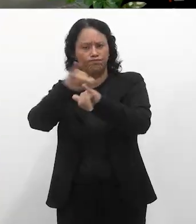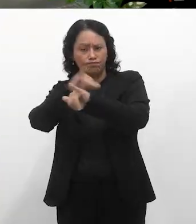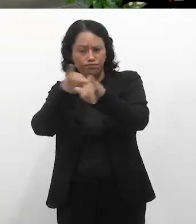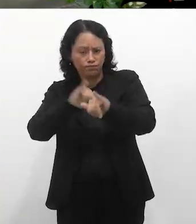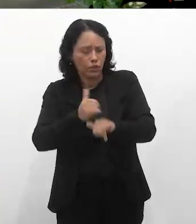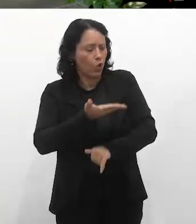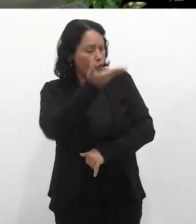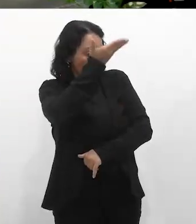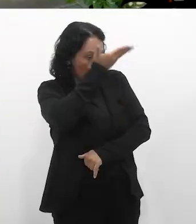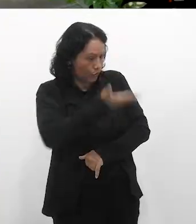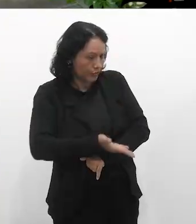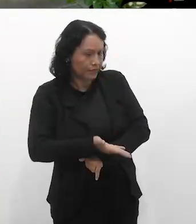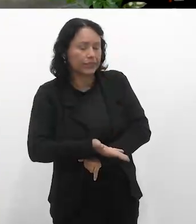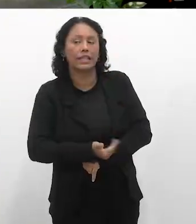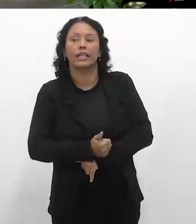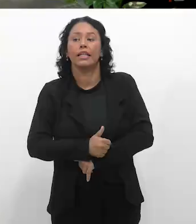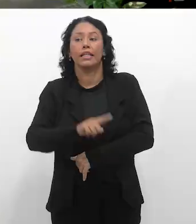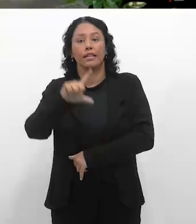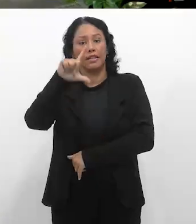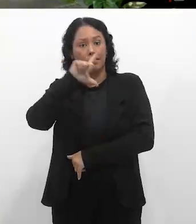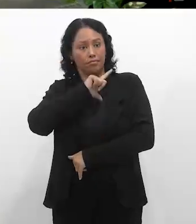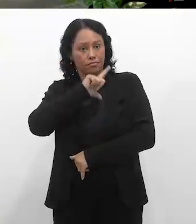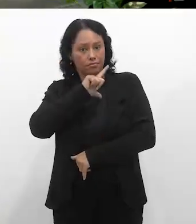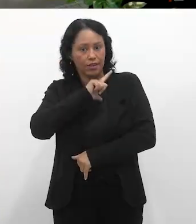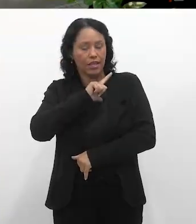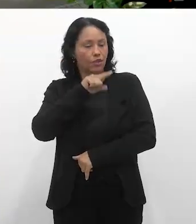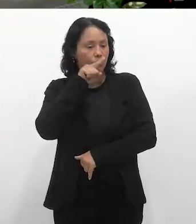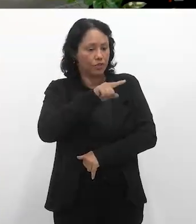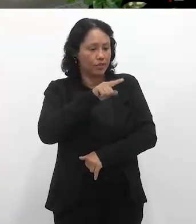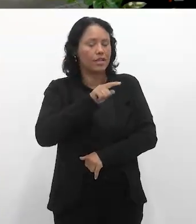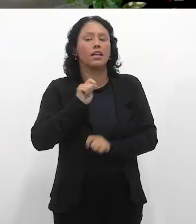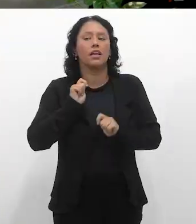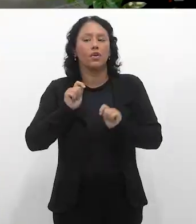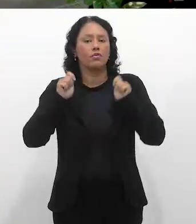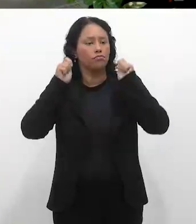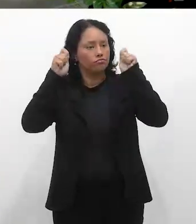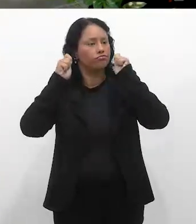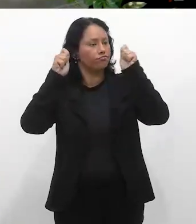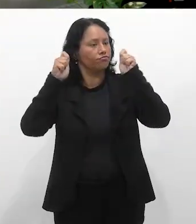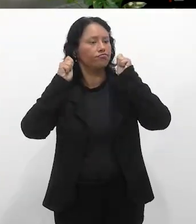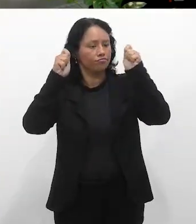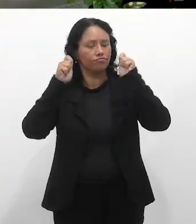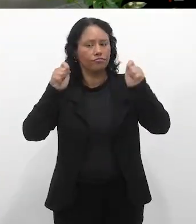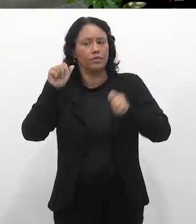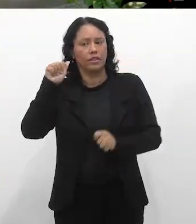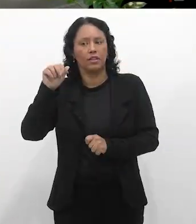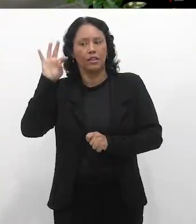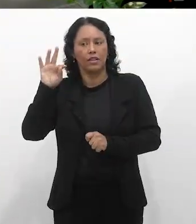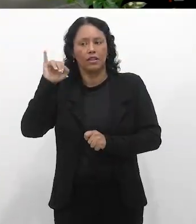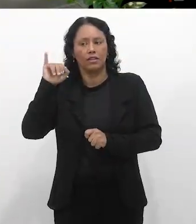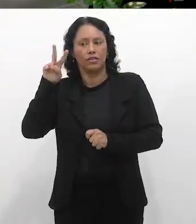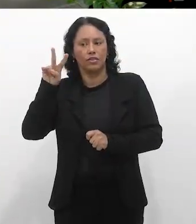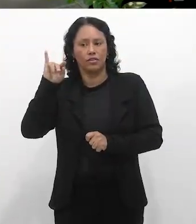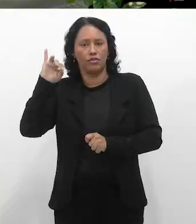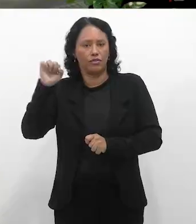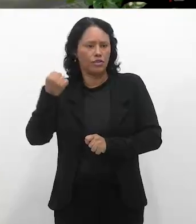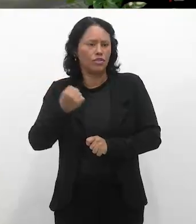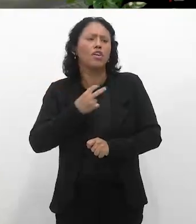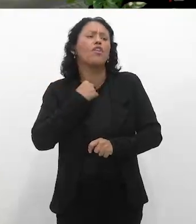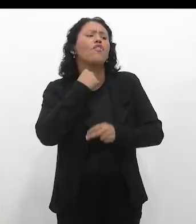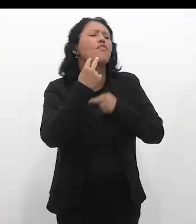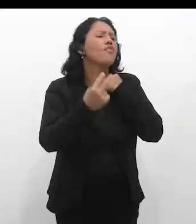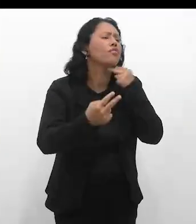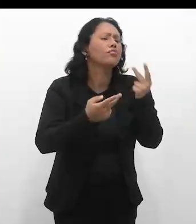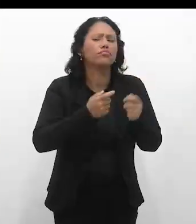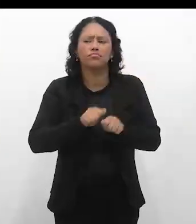campanhas, você que tem endometriose, a gente sabe que é ativista da causa, né? A gente já falou de várias vozes que precisam,